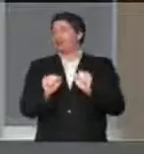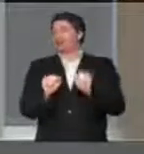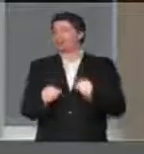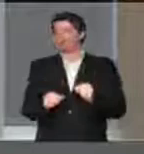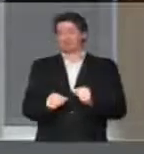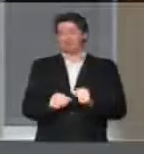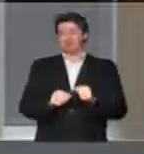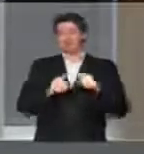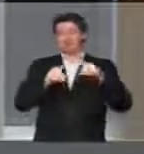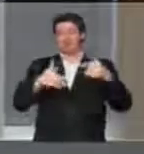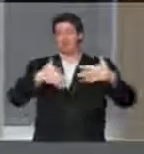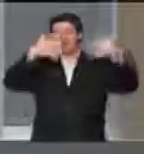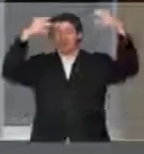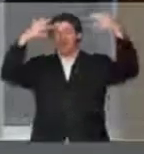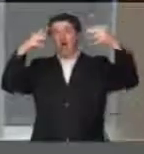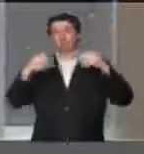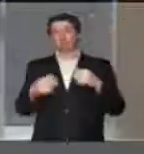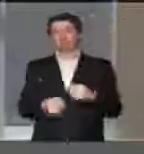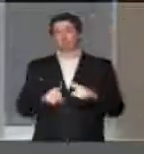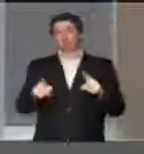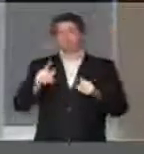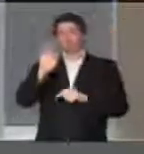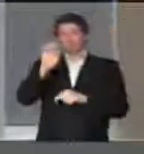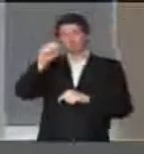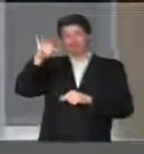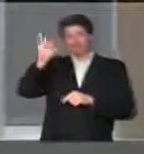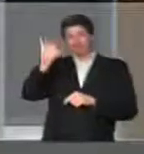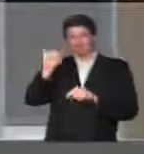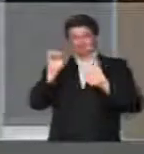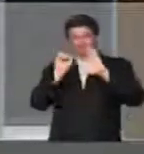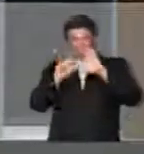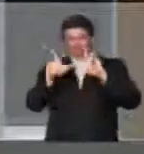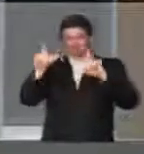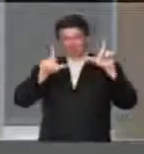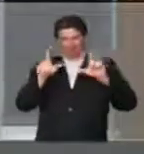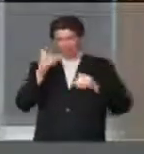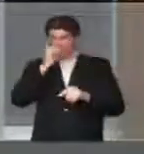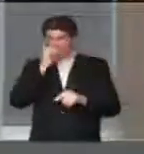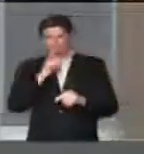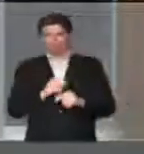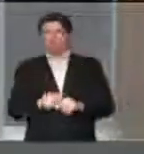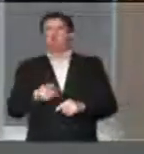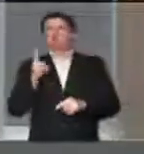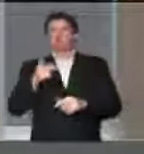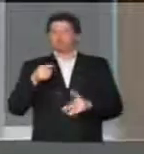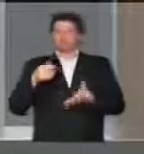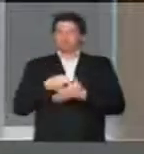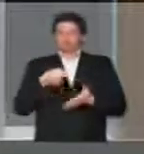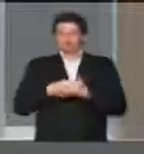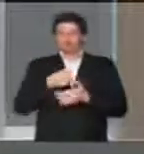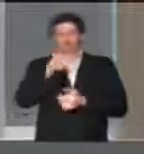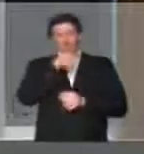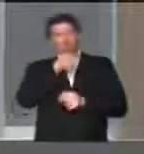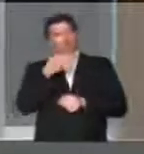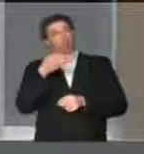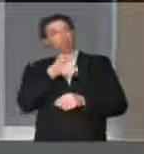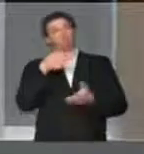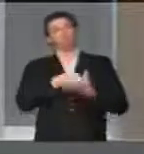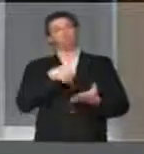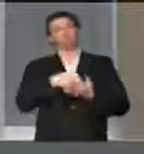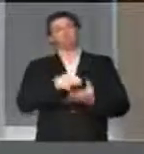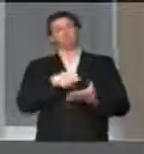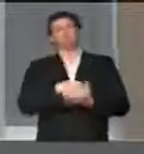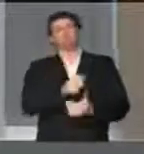Mas, na reportagem do Fantástico de domingo, apesar da insistência da reportagem,